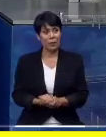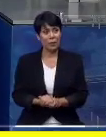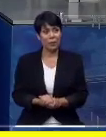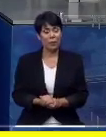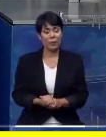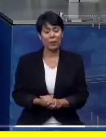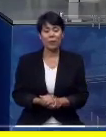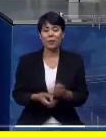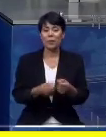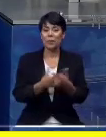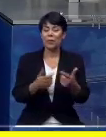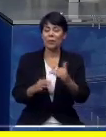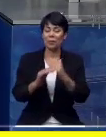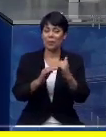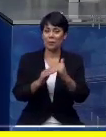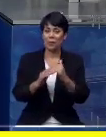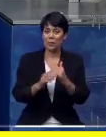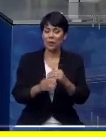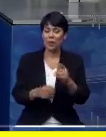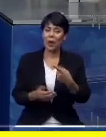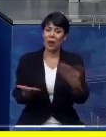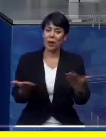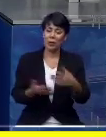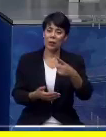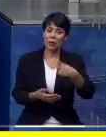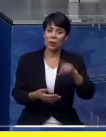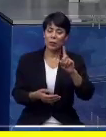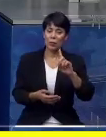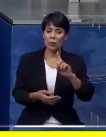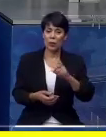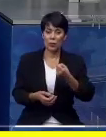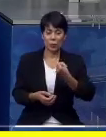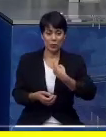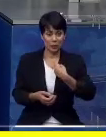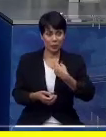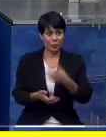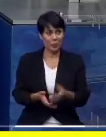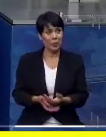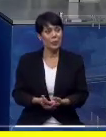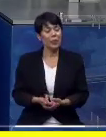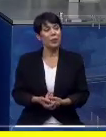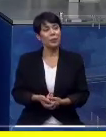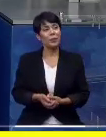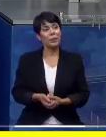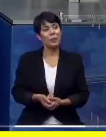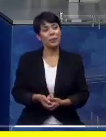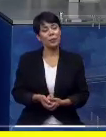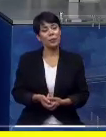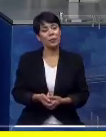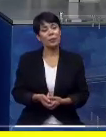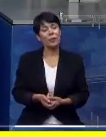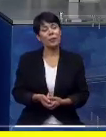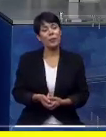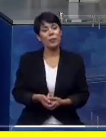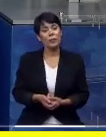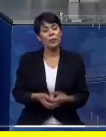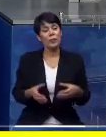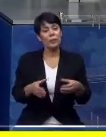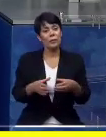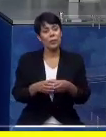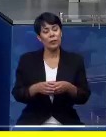Para sorte, todo mundo é igual. Vamos chamar o sétimo e último número da Time Mania. Bola branca,